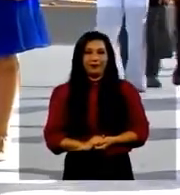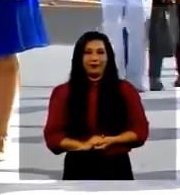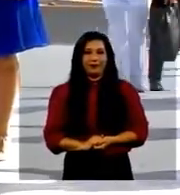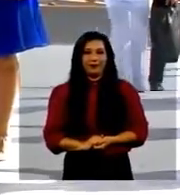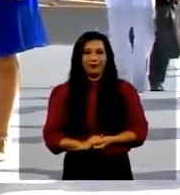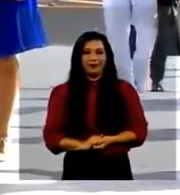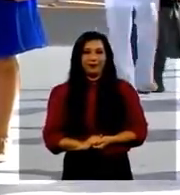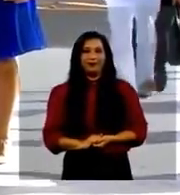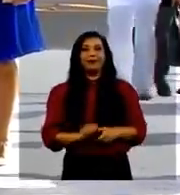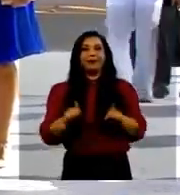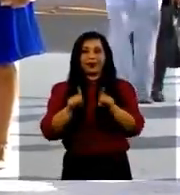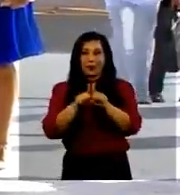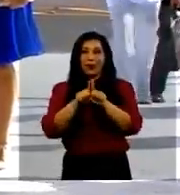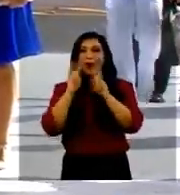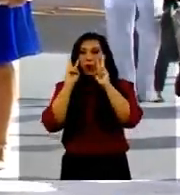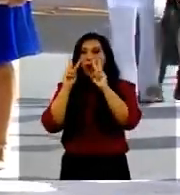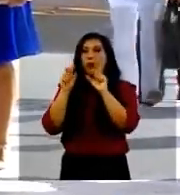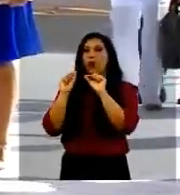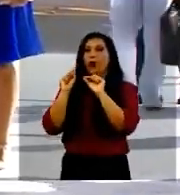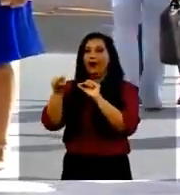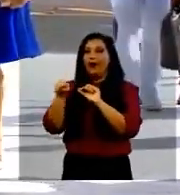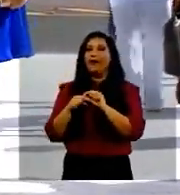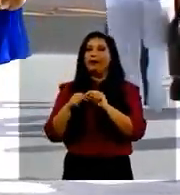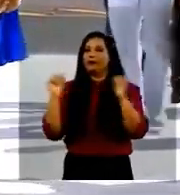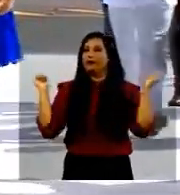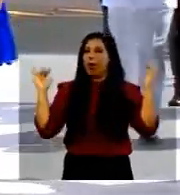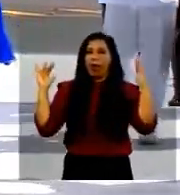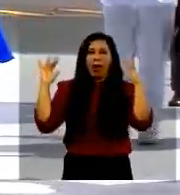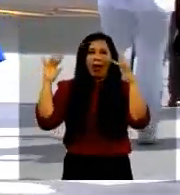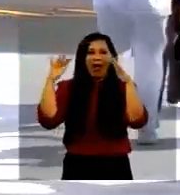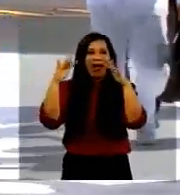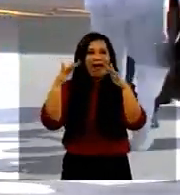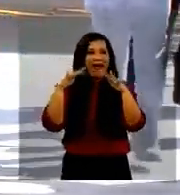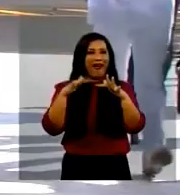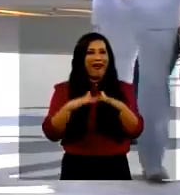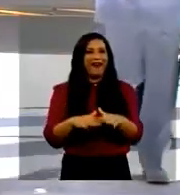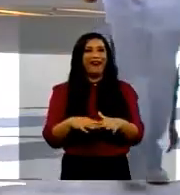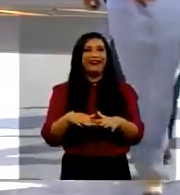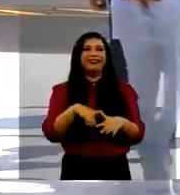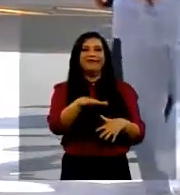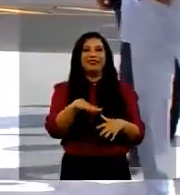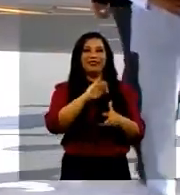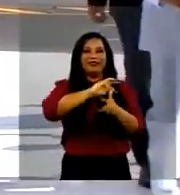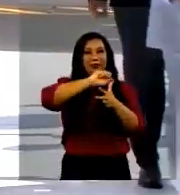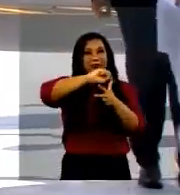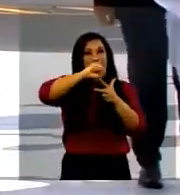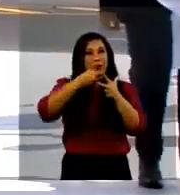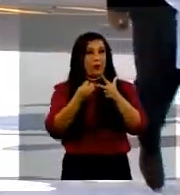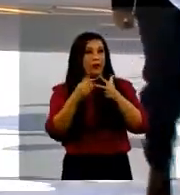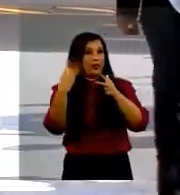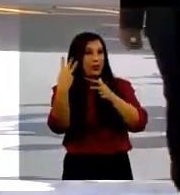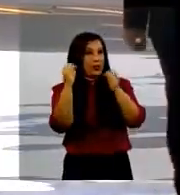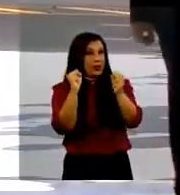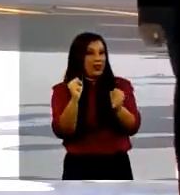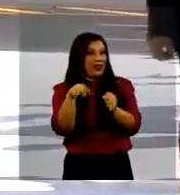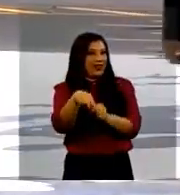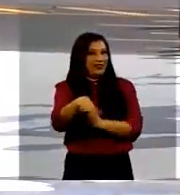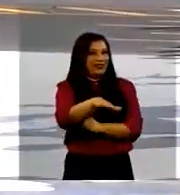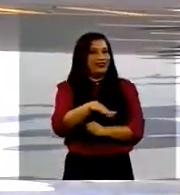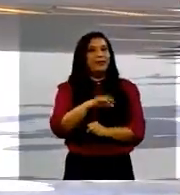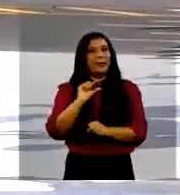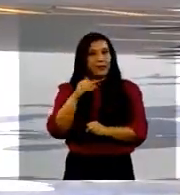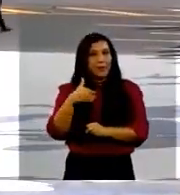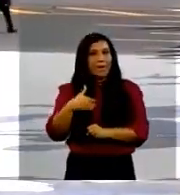E ao fundo vemos muita gente na Praça dos Três Poderes, Daniele. Exatamente, Paulo. Daqui a